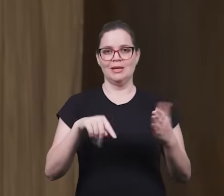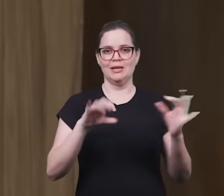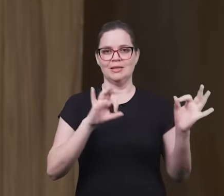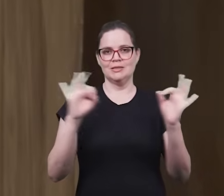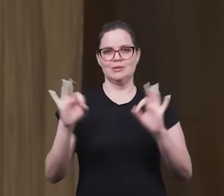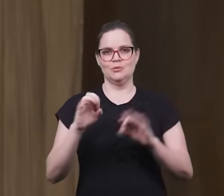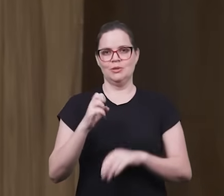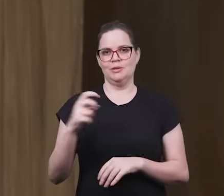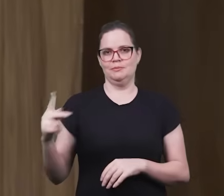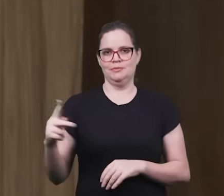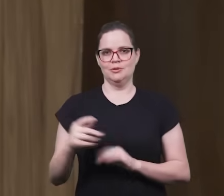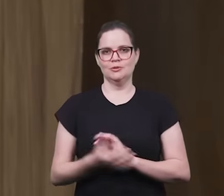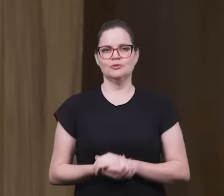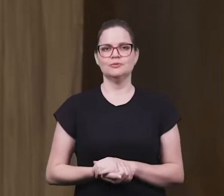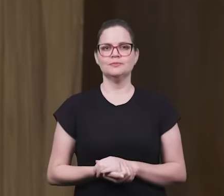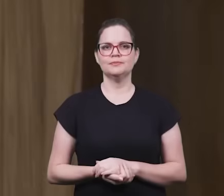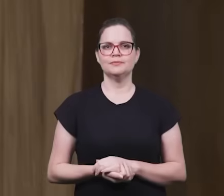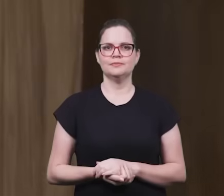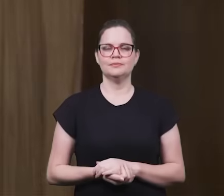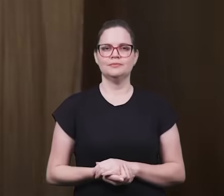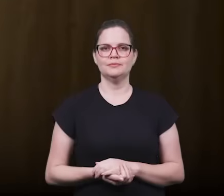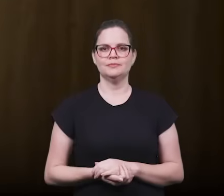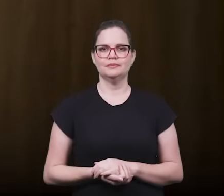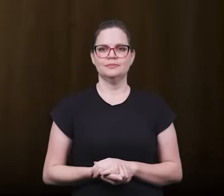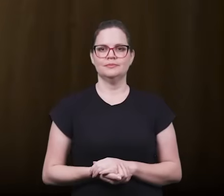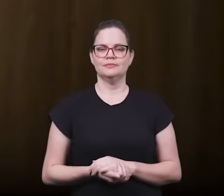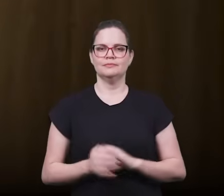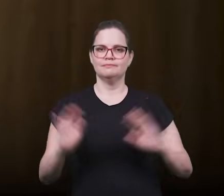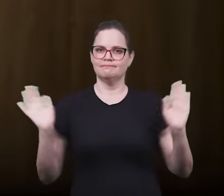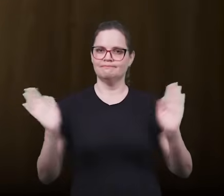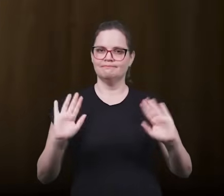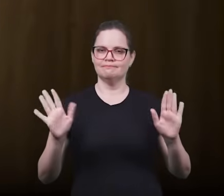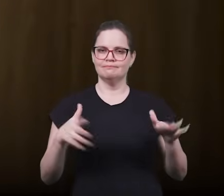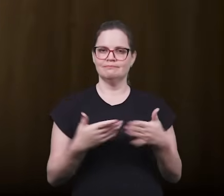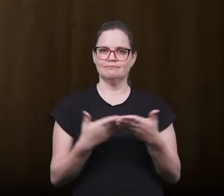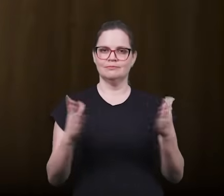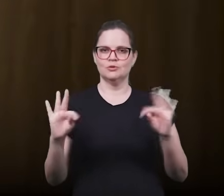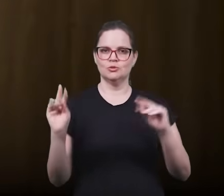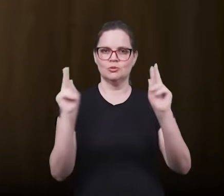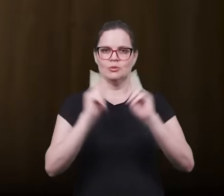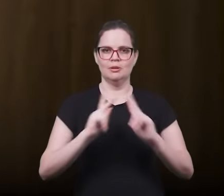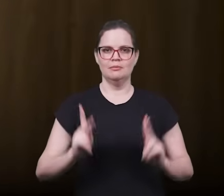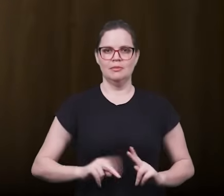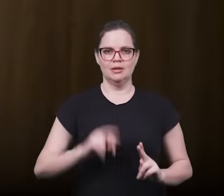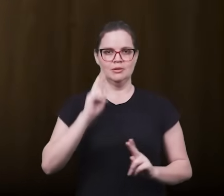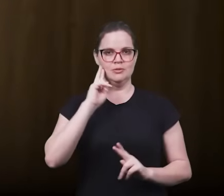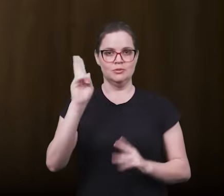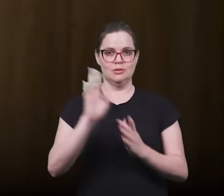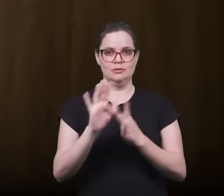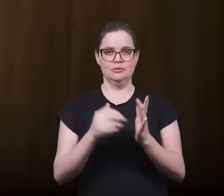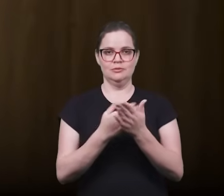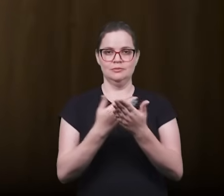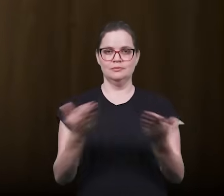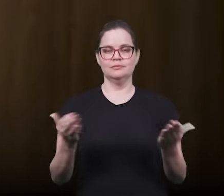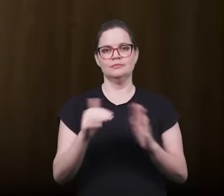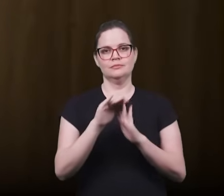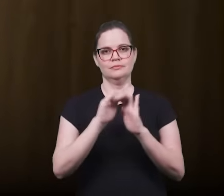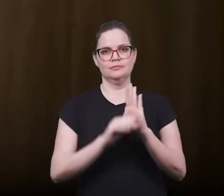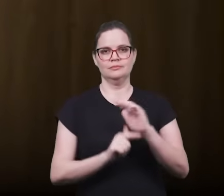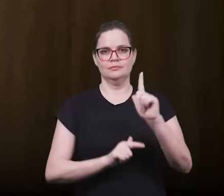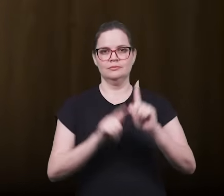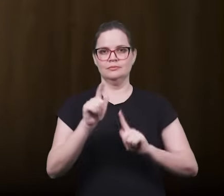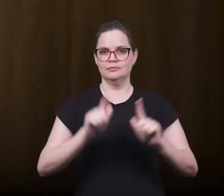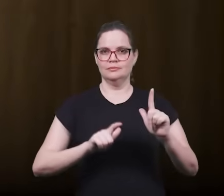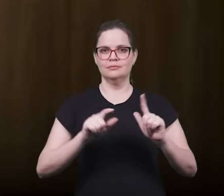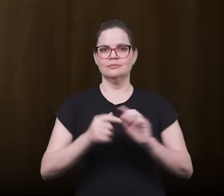em mais este episódio do programa Evangelhos. Nos despedimos de todos com a paz do Senhor e conforme o